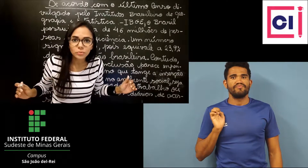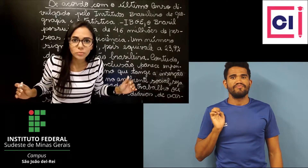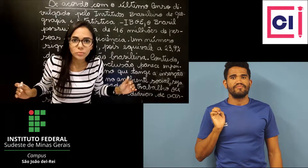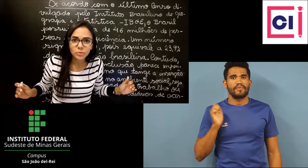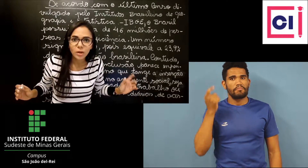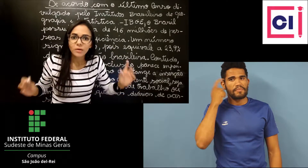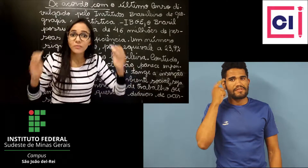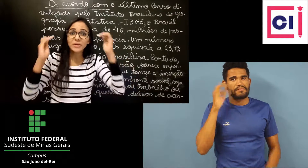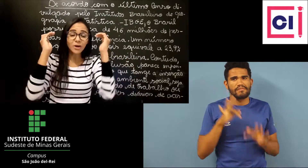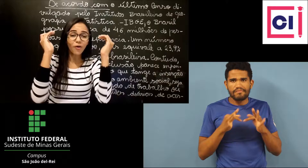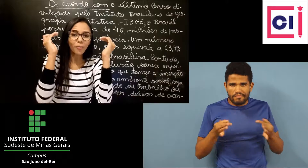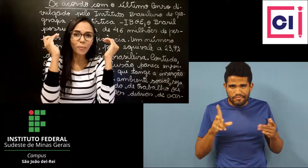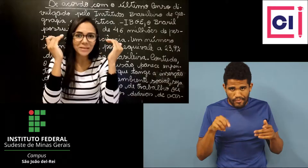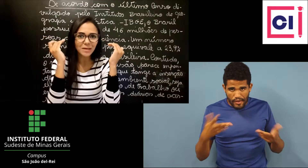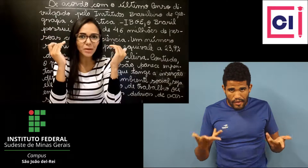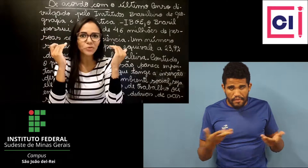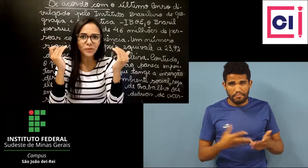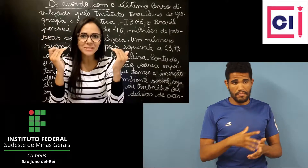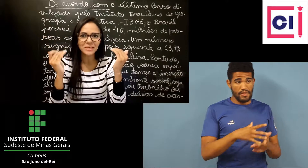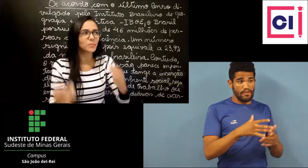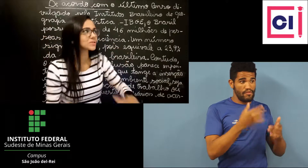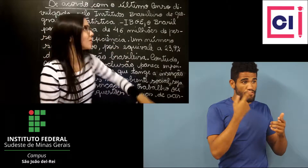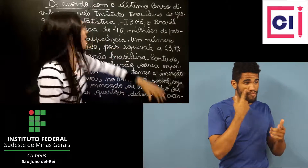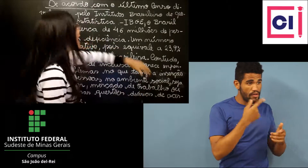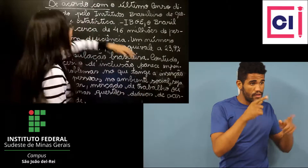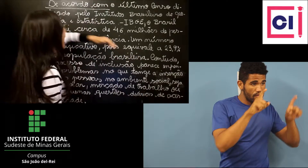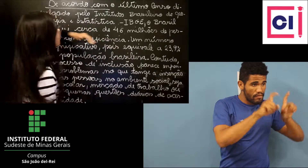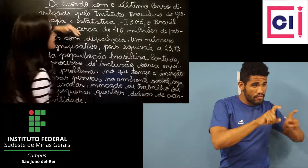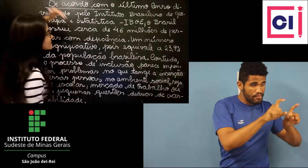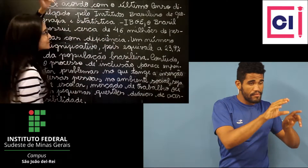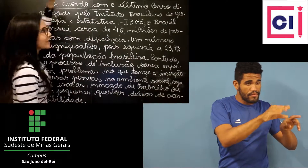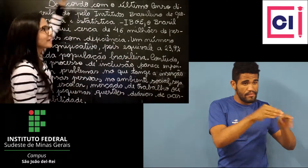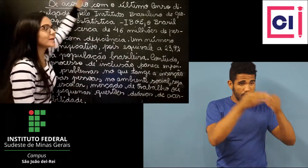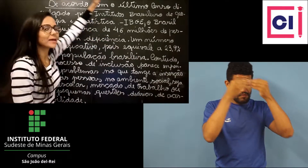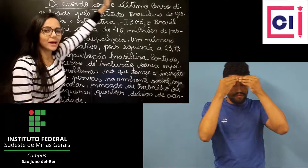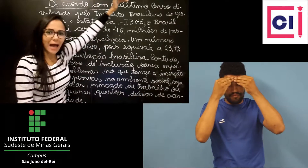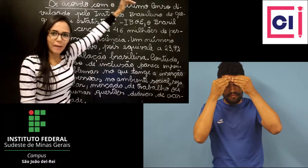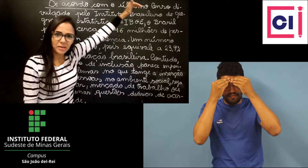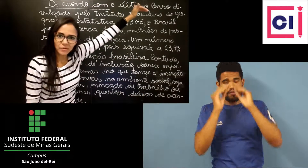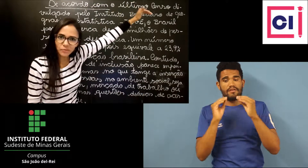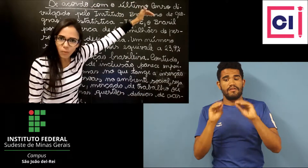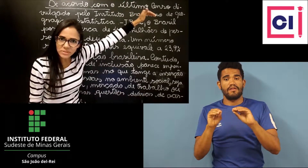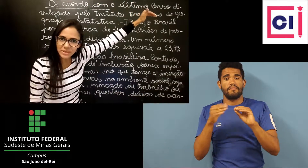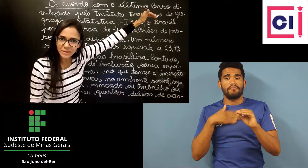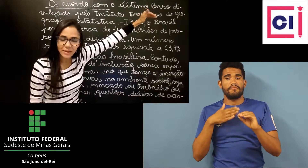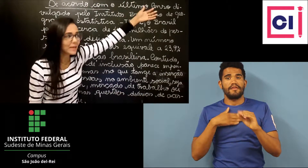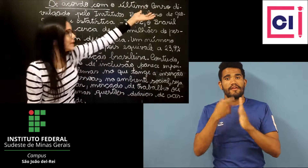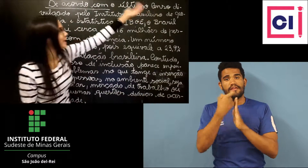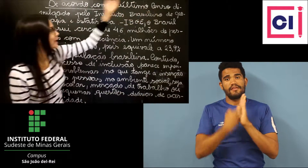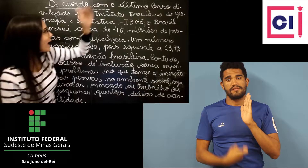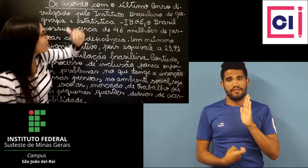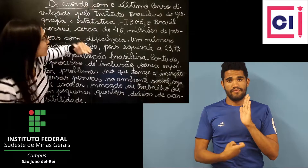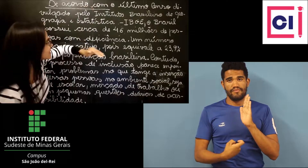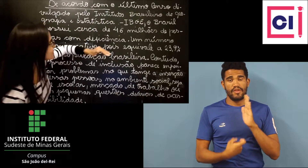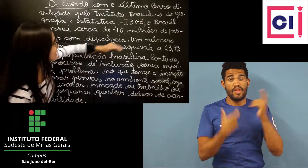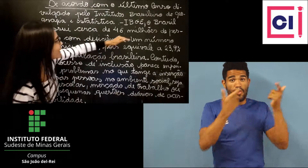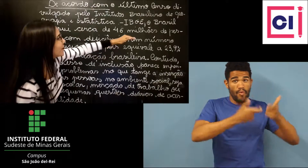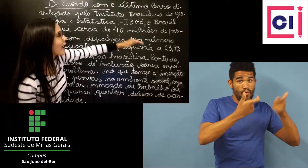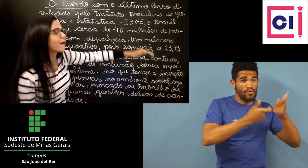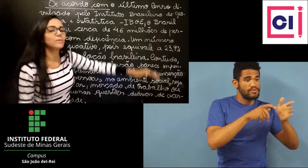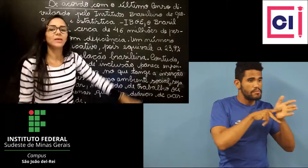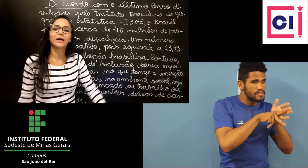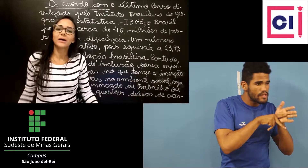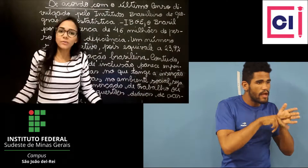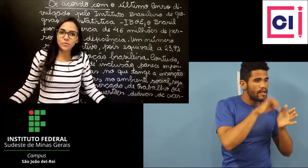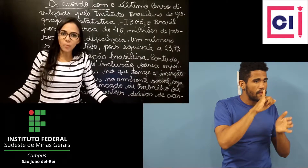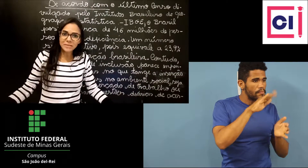Ponto. Veja como o pensamento foi simples, ó. Apresentei a minha fonte e apresentei